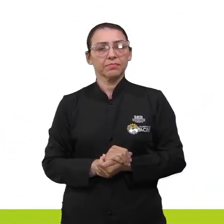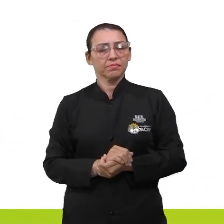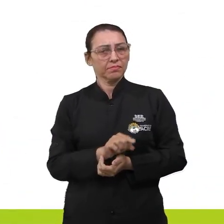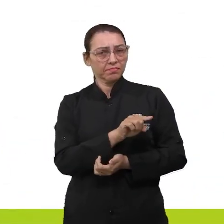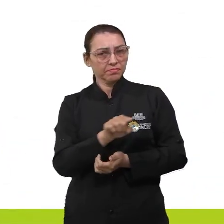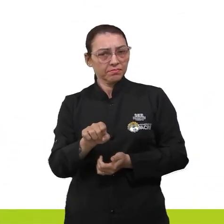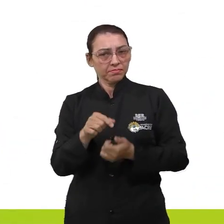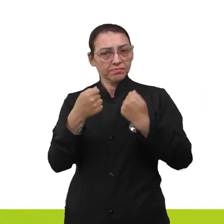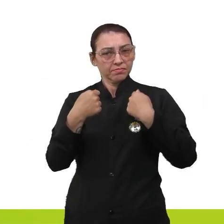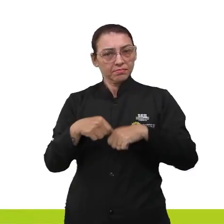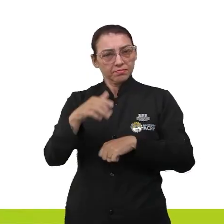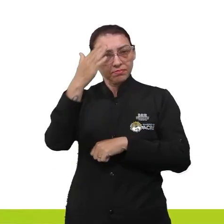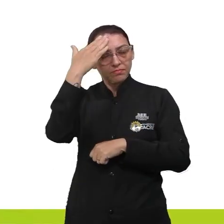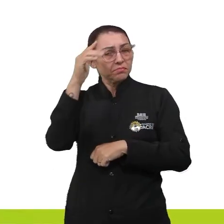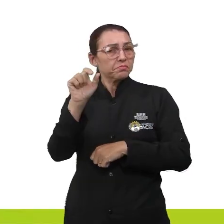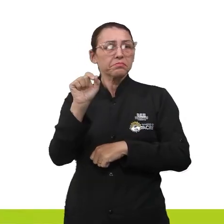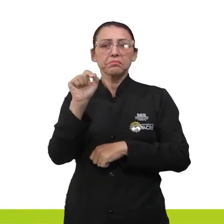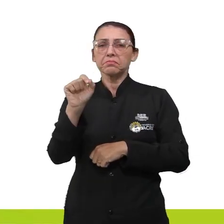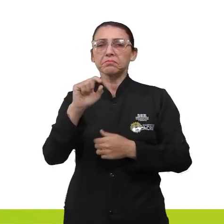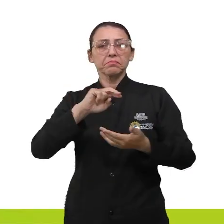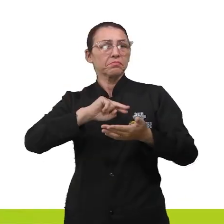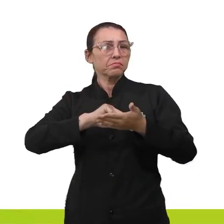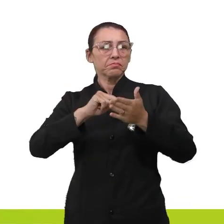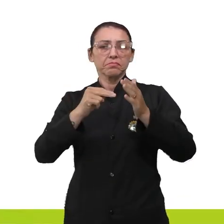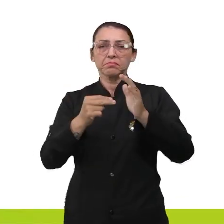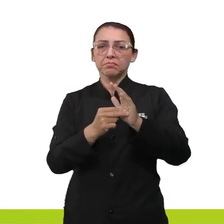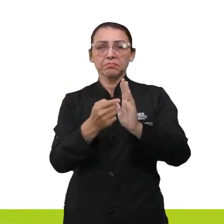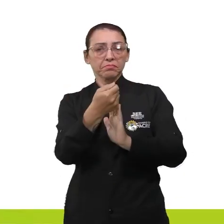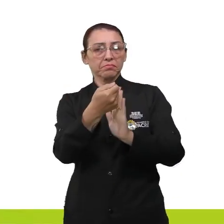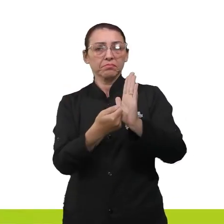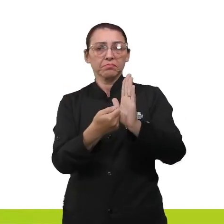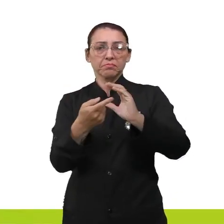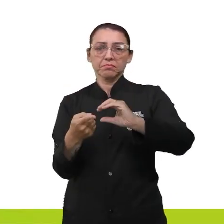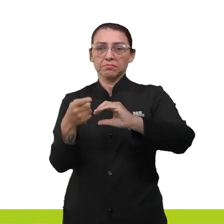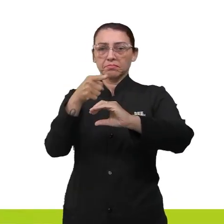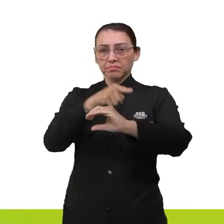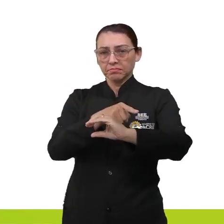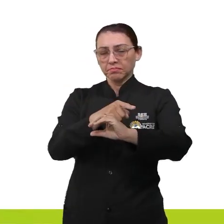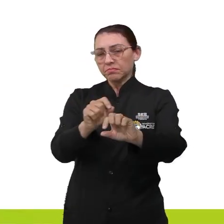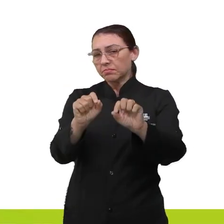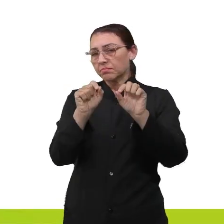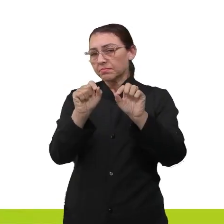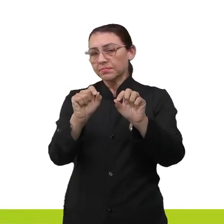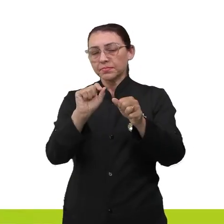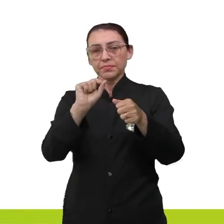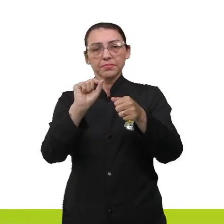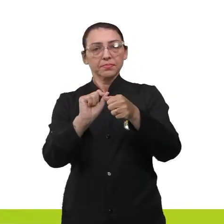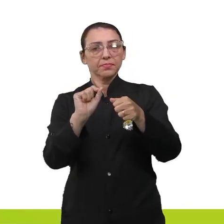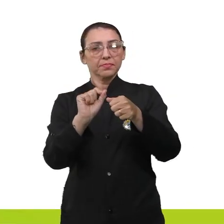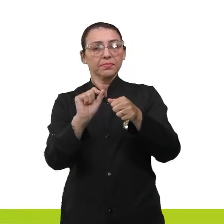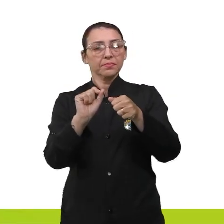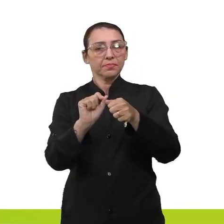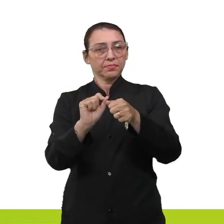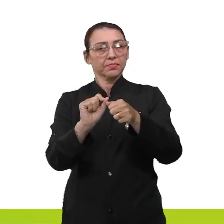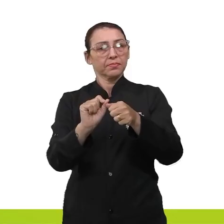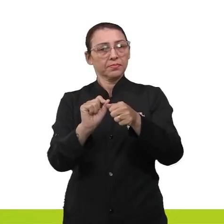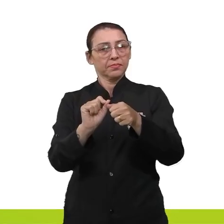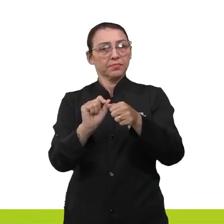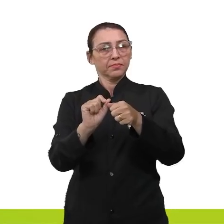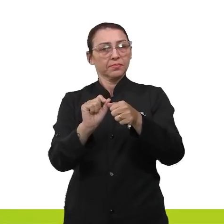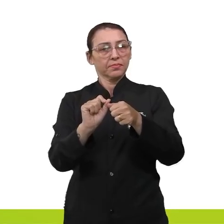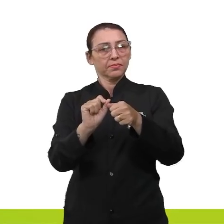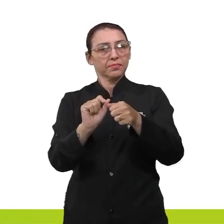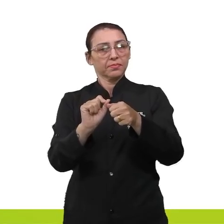Vocês precisam entender o que é essa redação do Enseja e o que fazer e o que evitar na sua prova